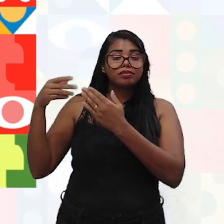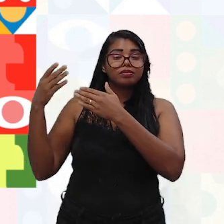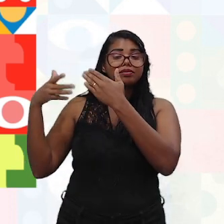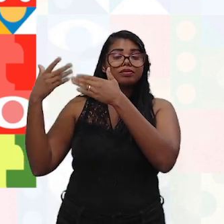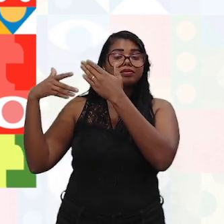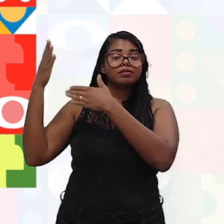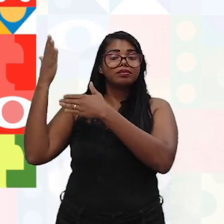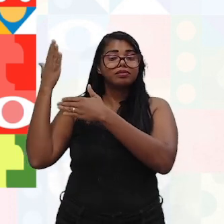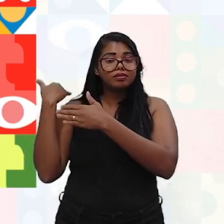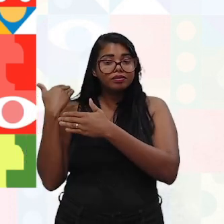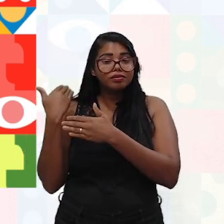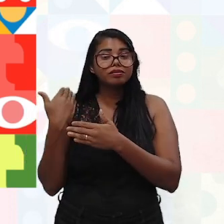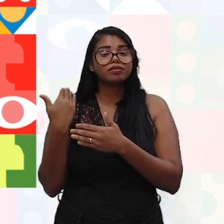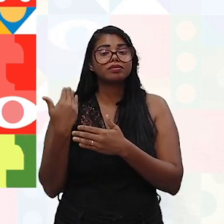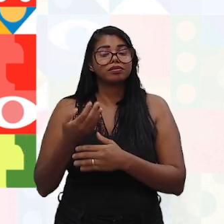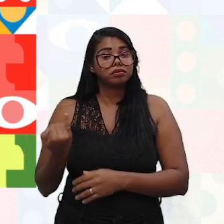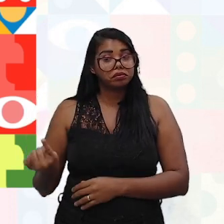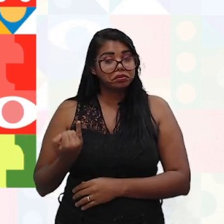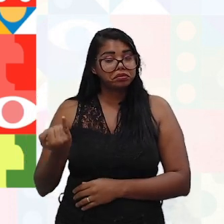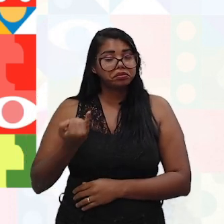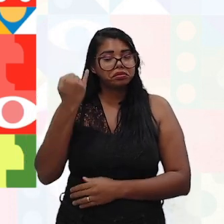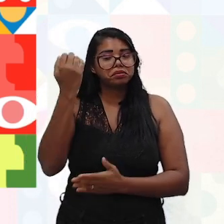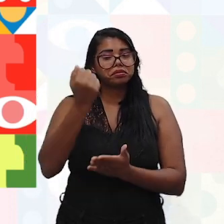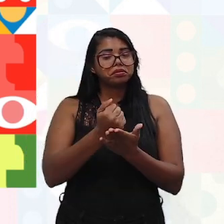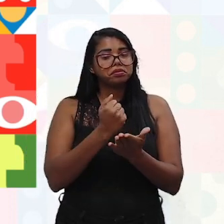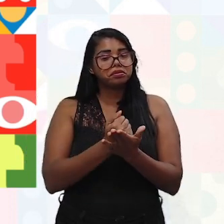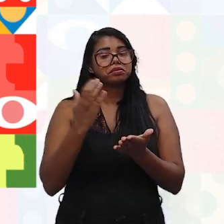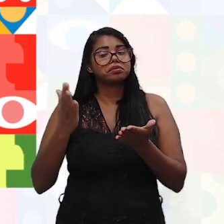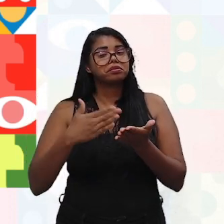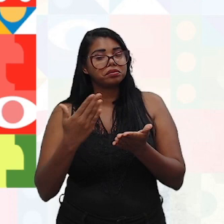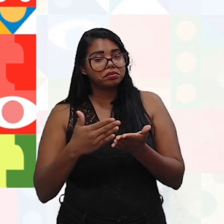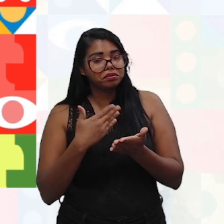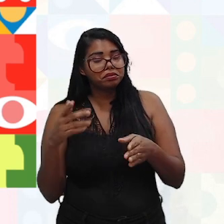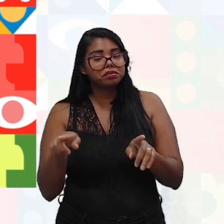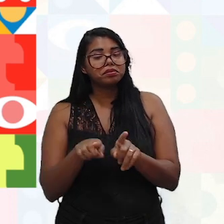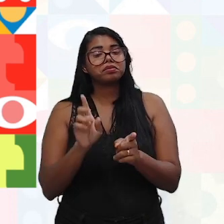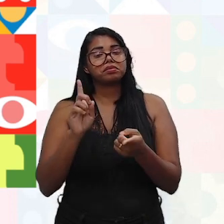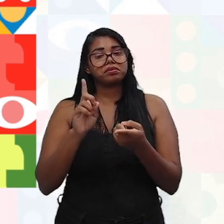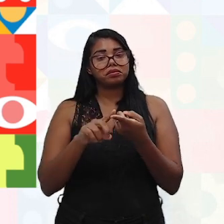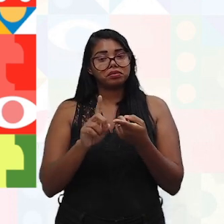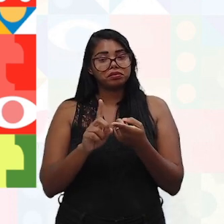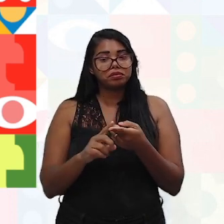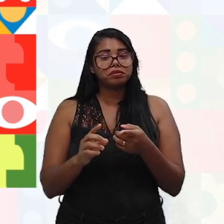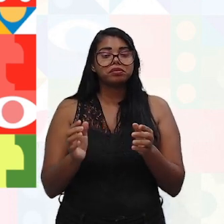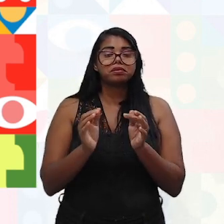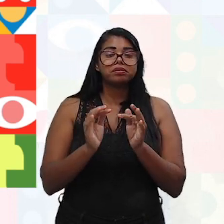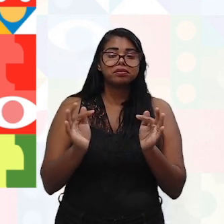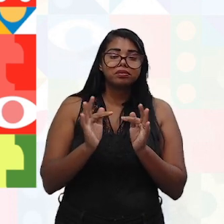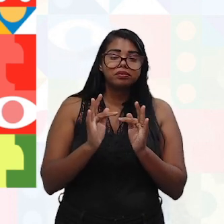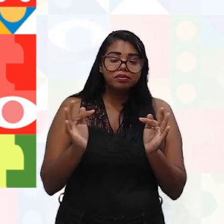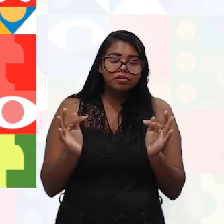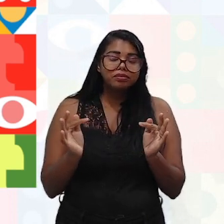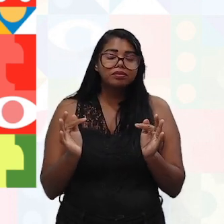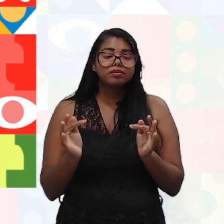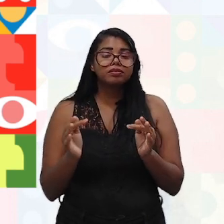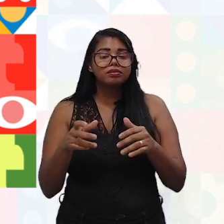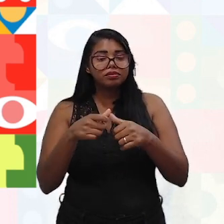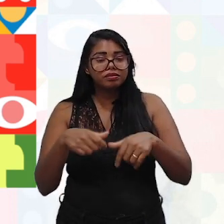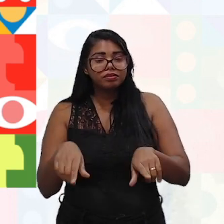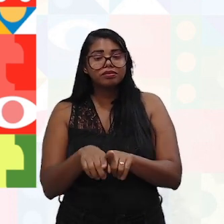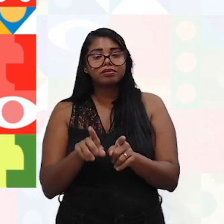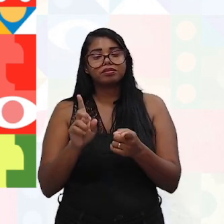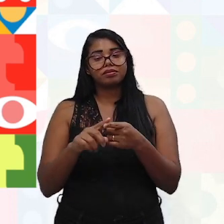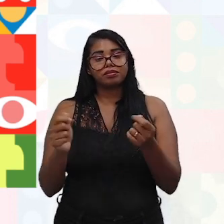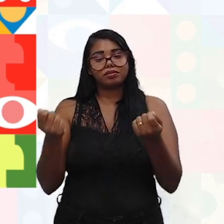lidando com obras raras e com livros, mesmo livros comuns que estejam em unidade informacional